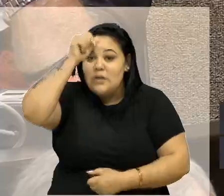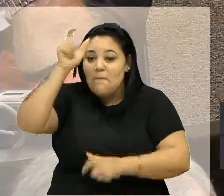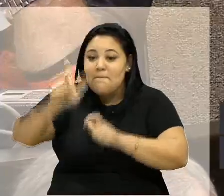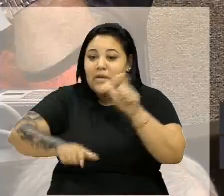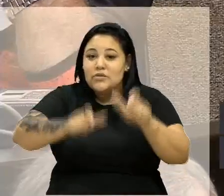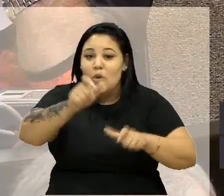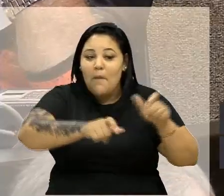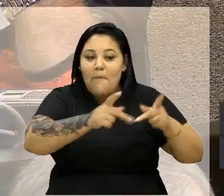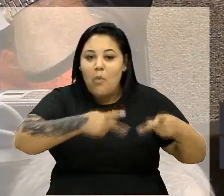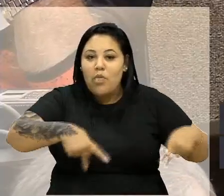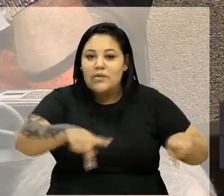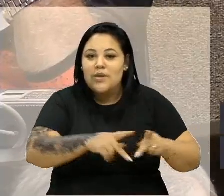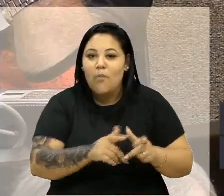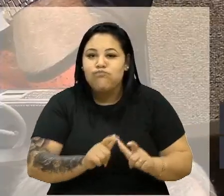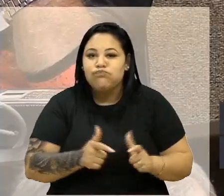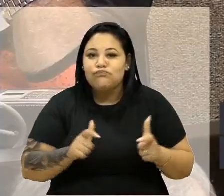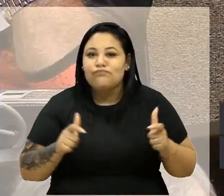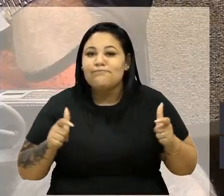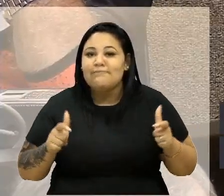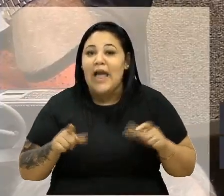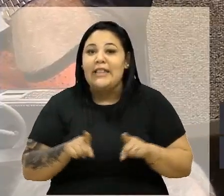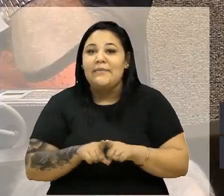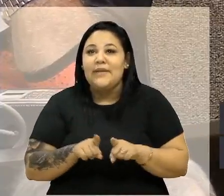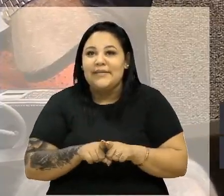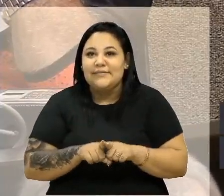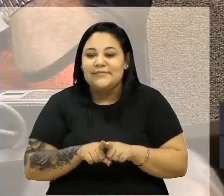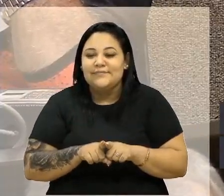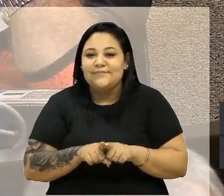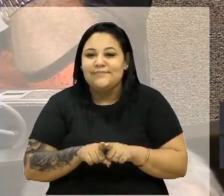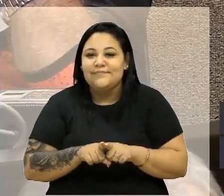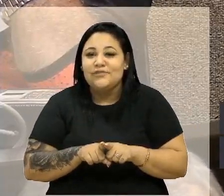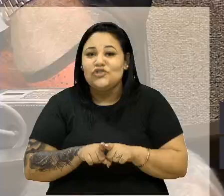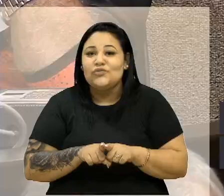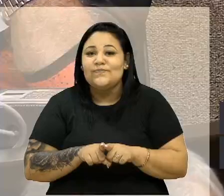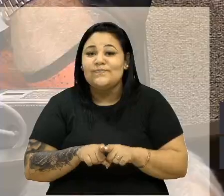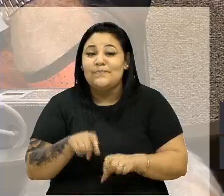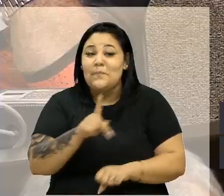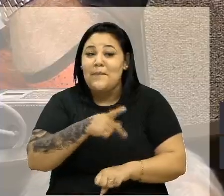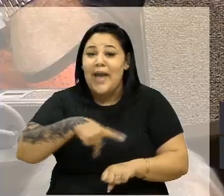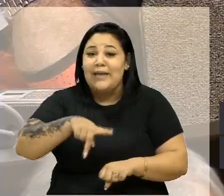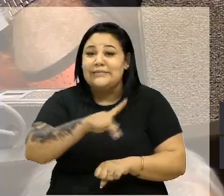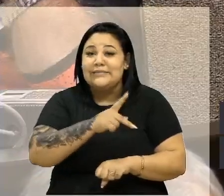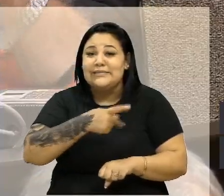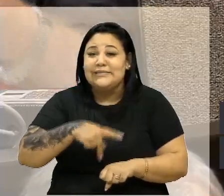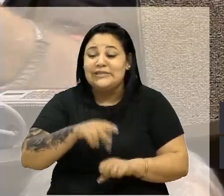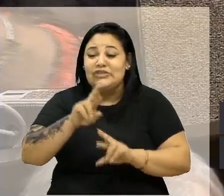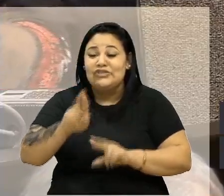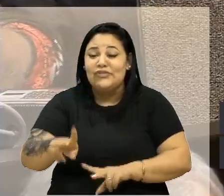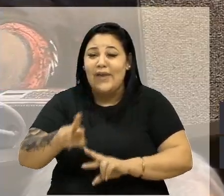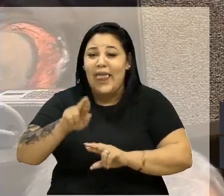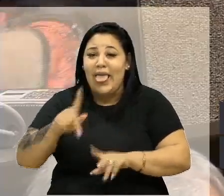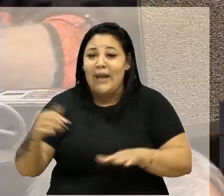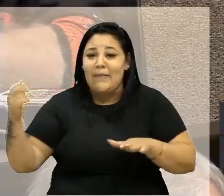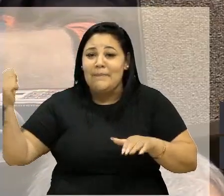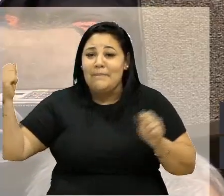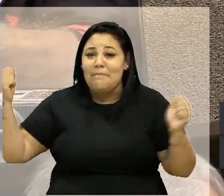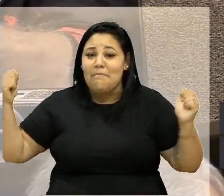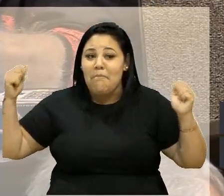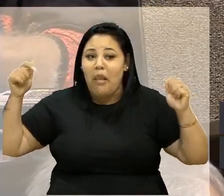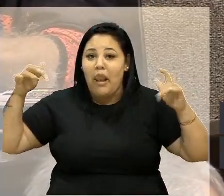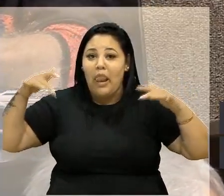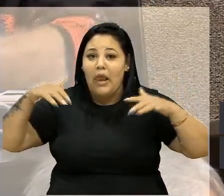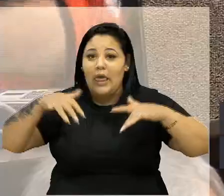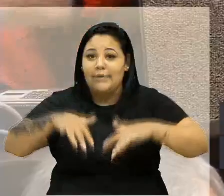aumentando. Fora as nacionalidades estrangeiras que todos os dias chegam na nossa